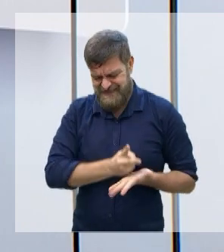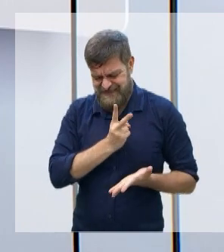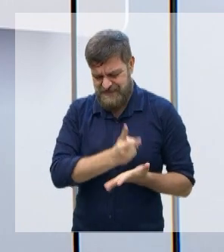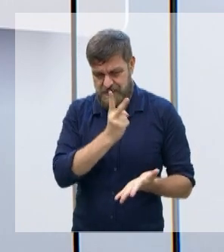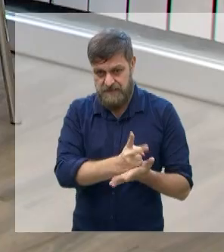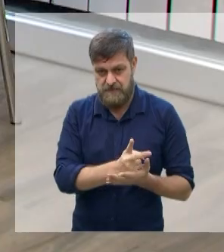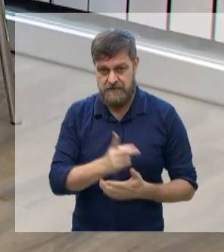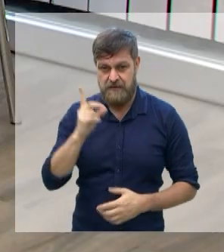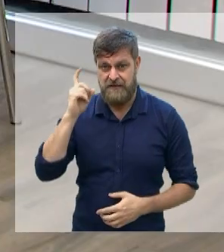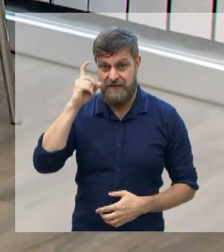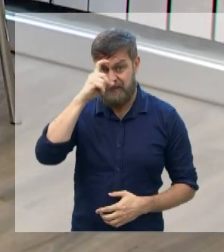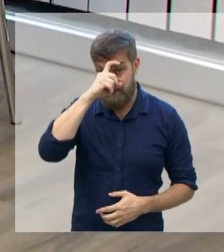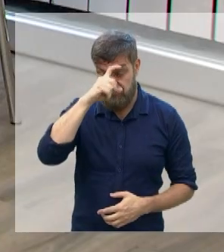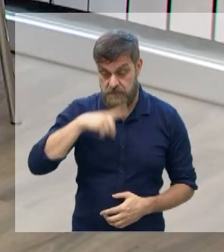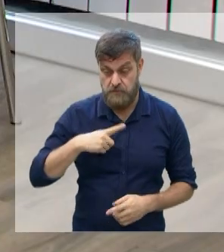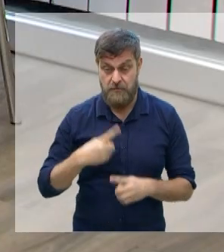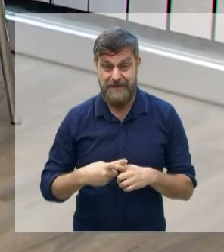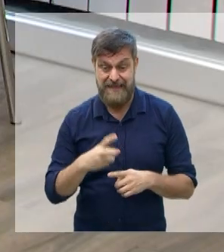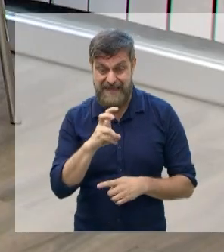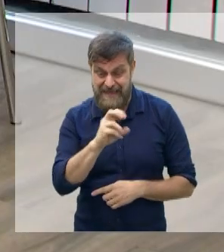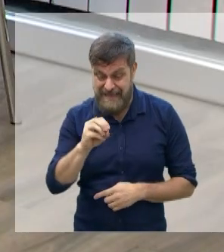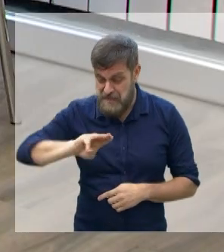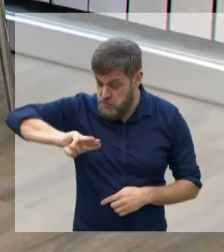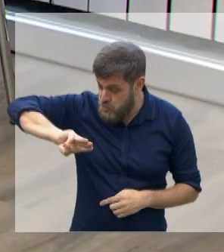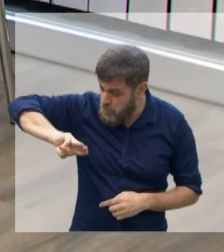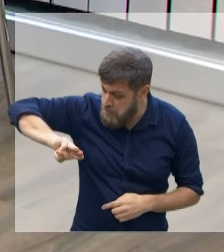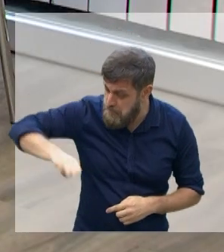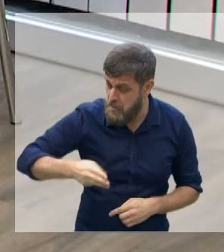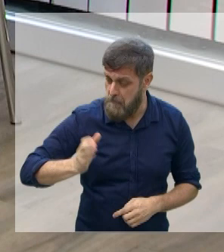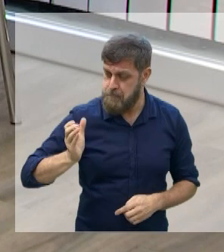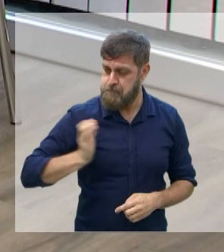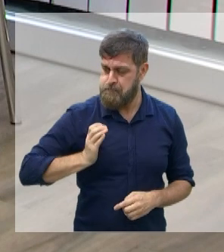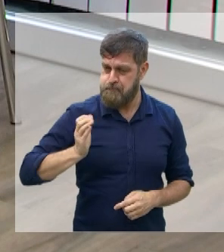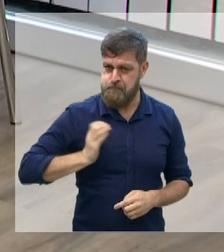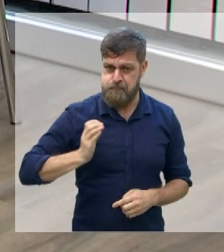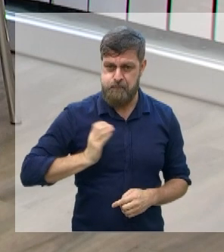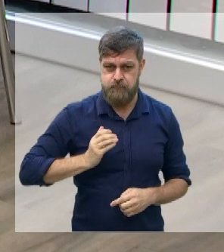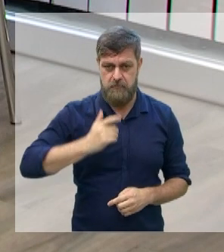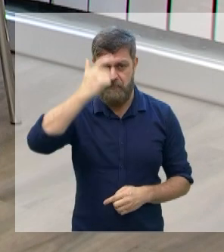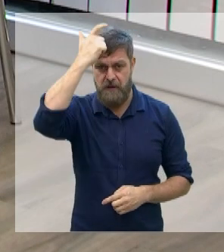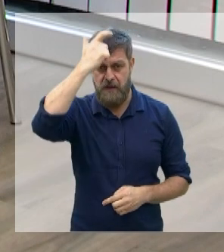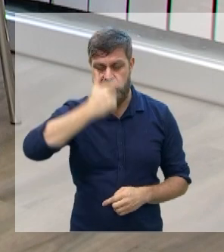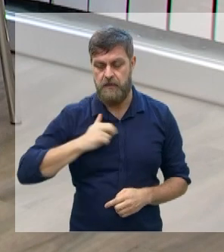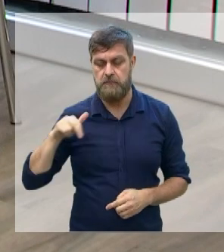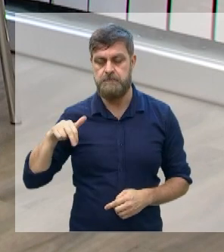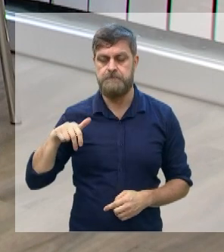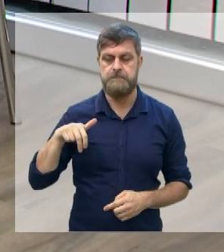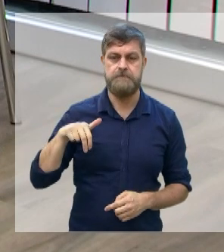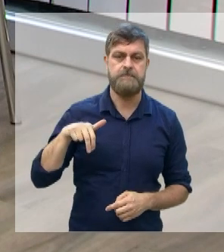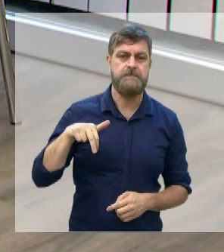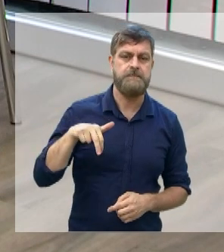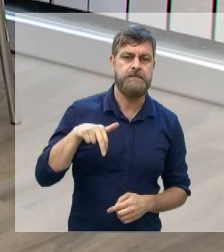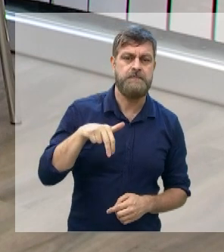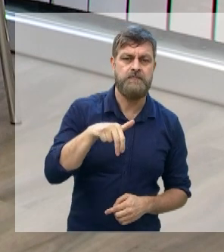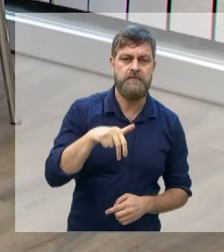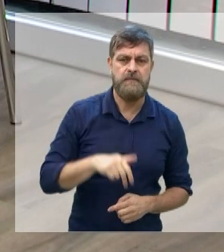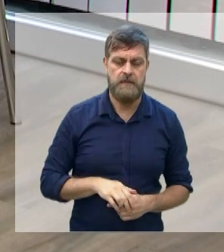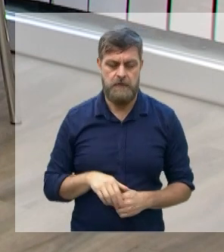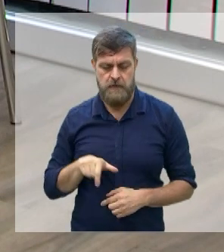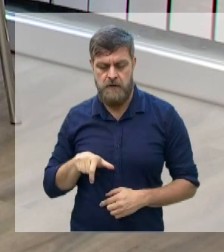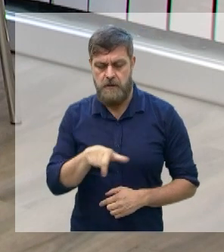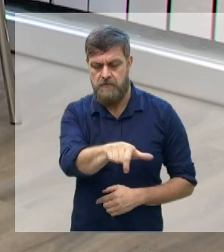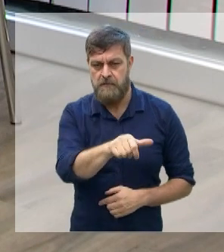uma obra de 500 milhões a obra tão grande eu já tive vezes de está passando no no este do